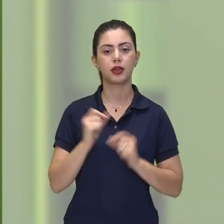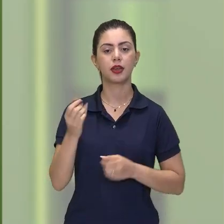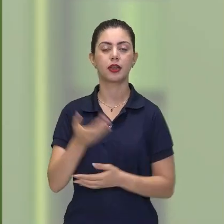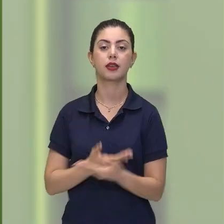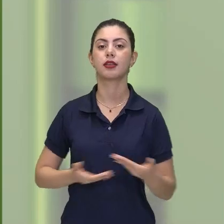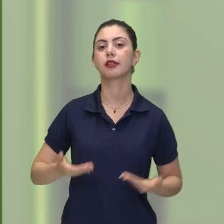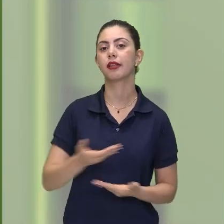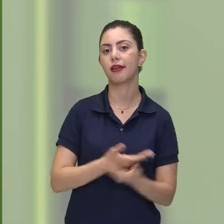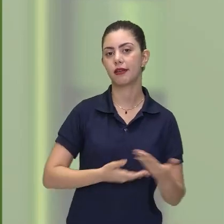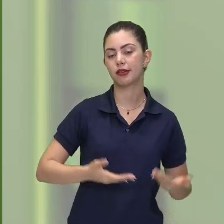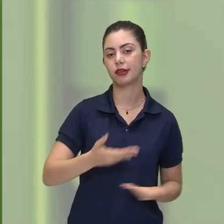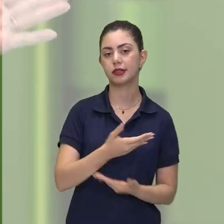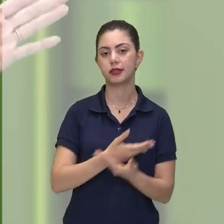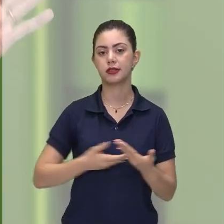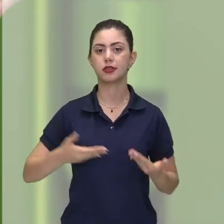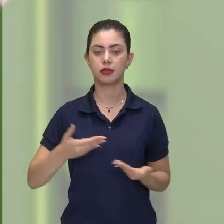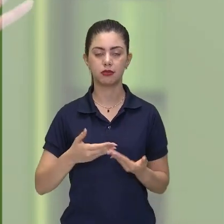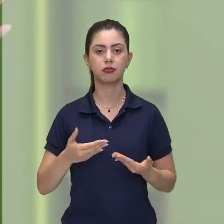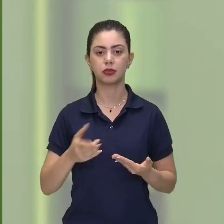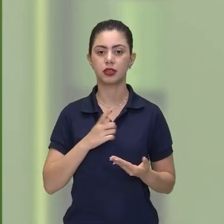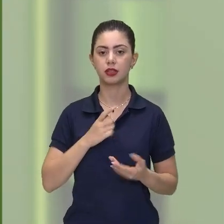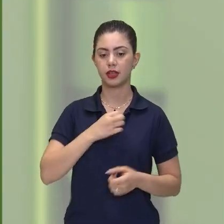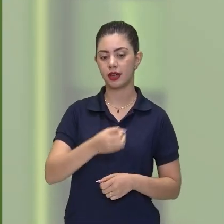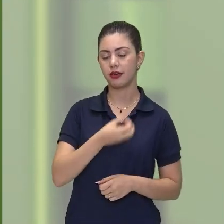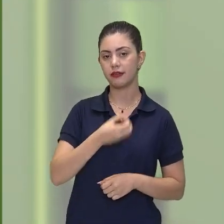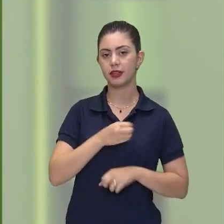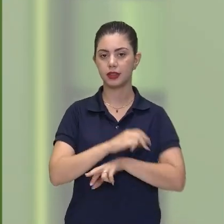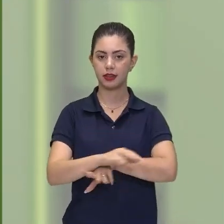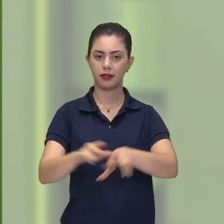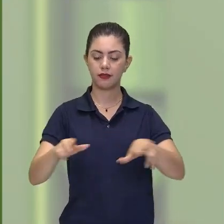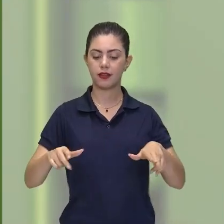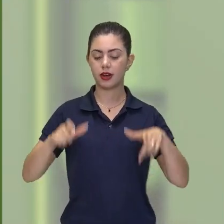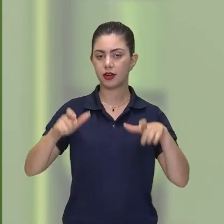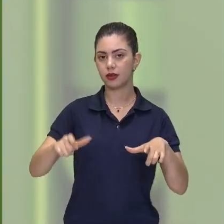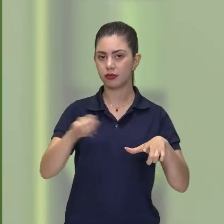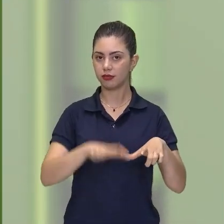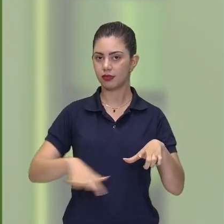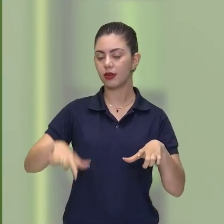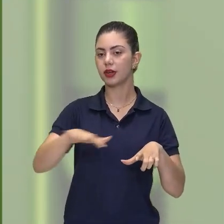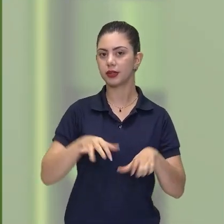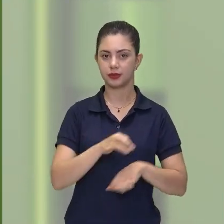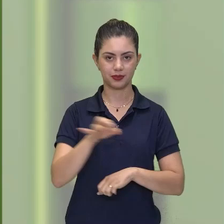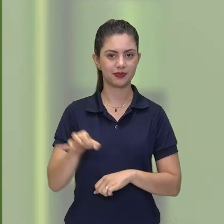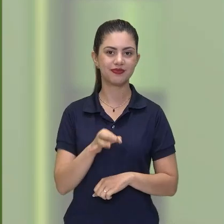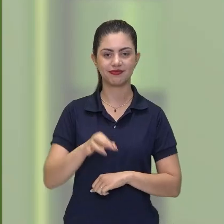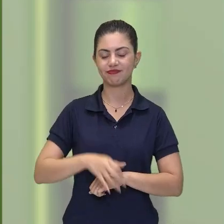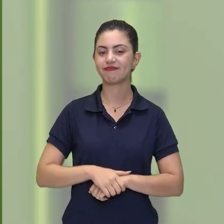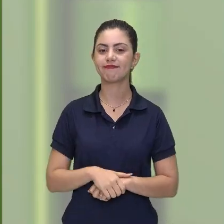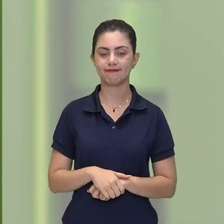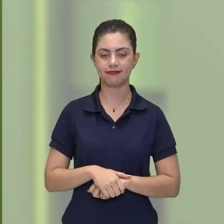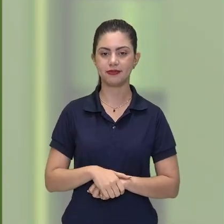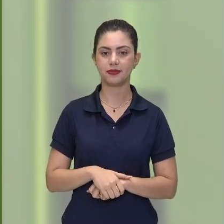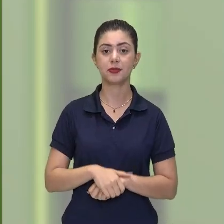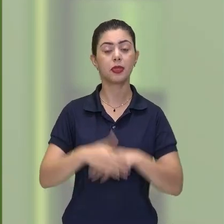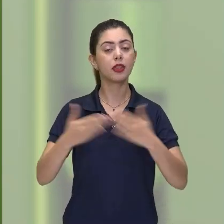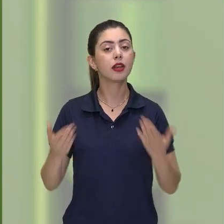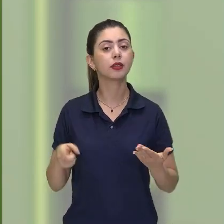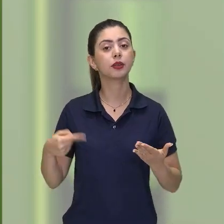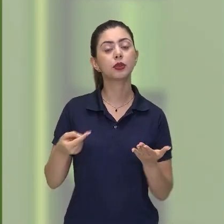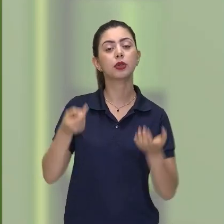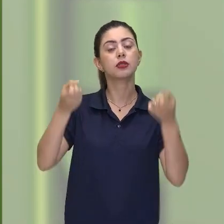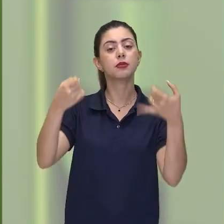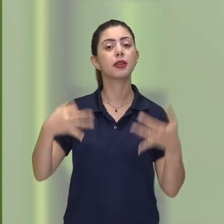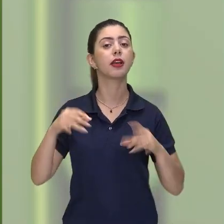que acontece entre os seres que estão vivendo ali naquele determinado ambiente, tá certo? E aí a gente vai falar também